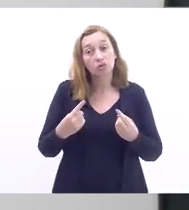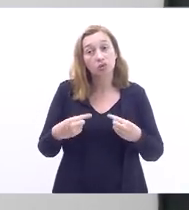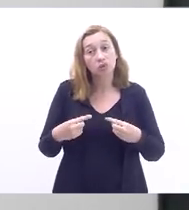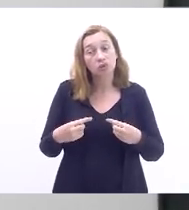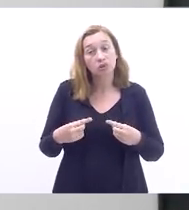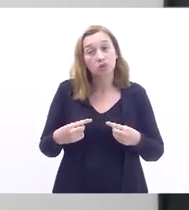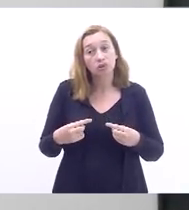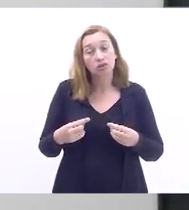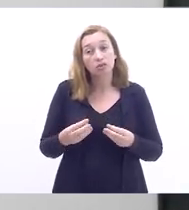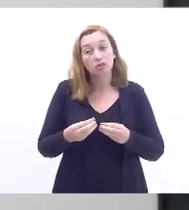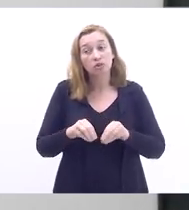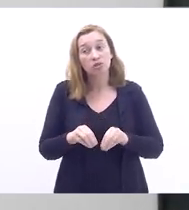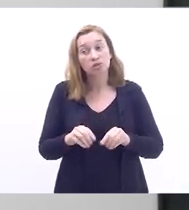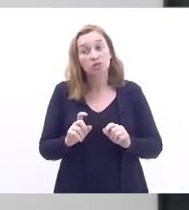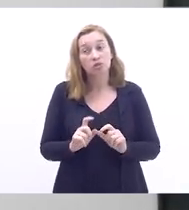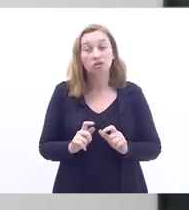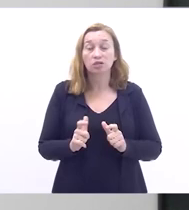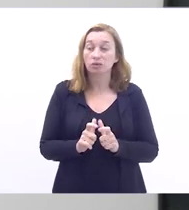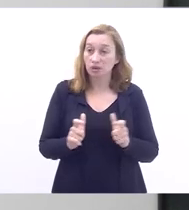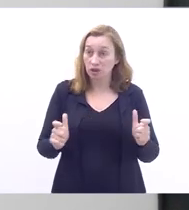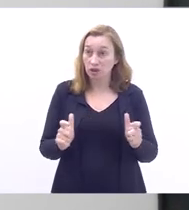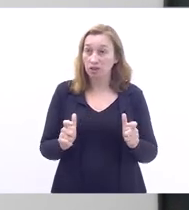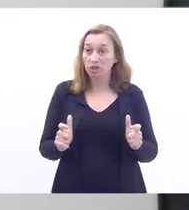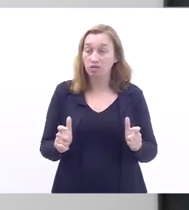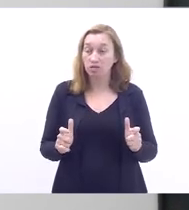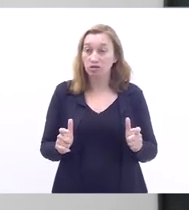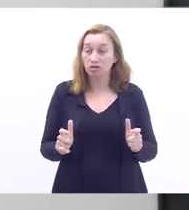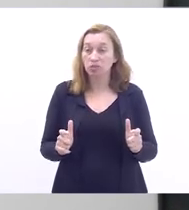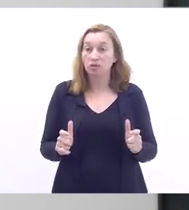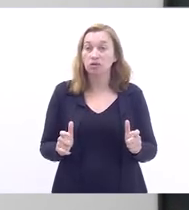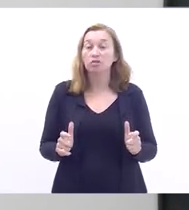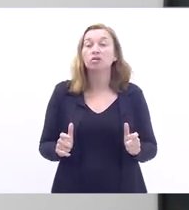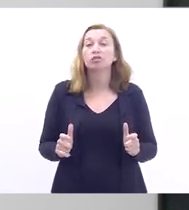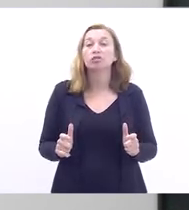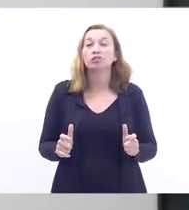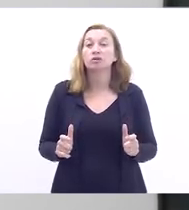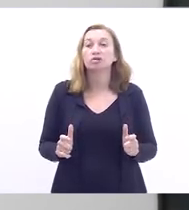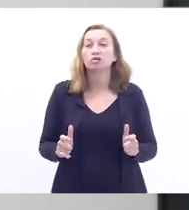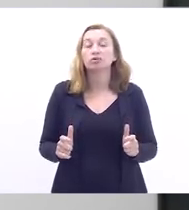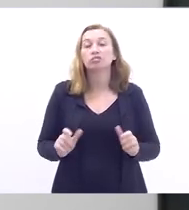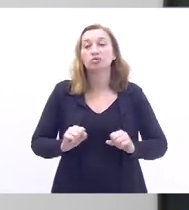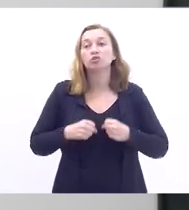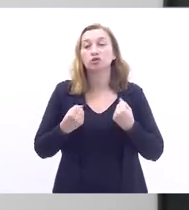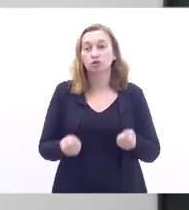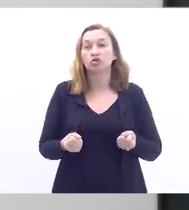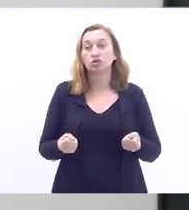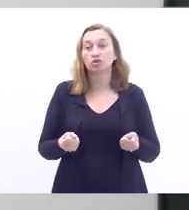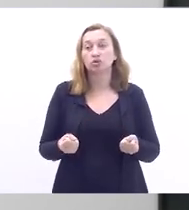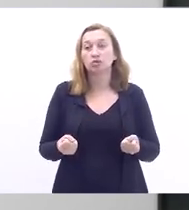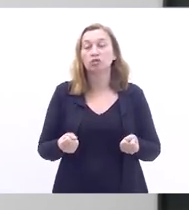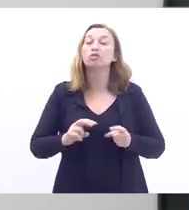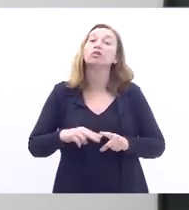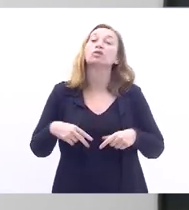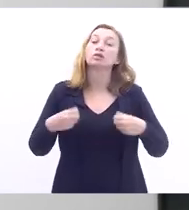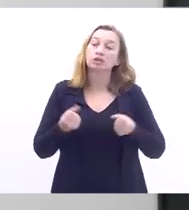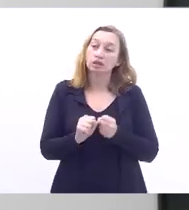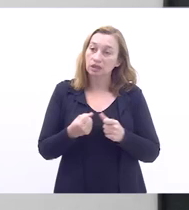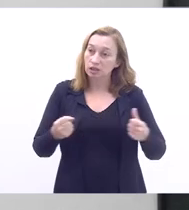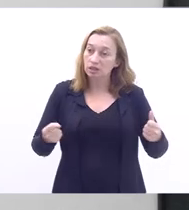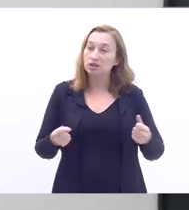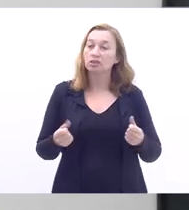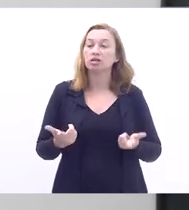grave e as Universidades manter o que temos já reguei um esforço extremamente grande